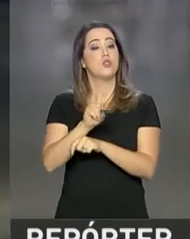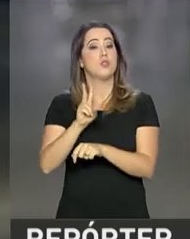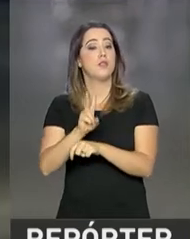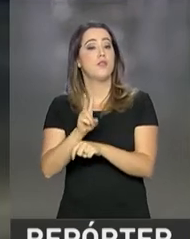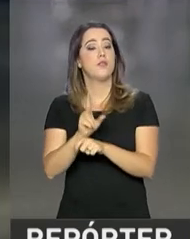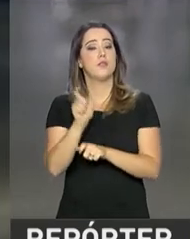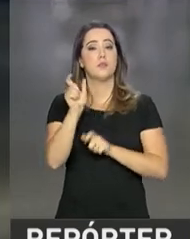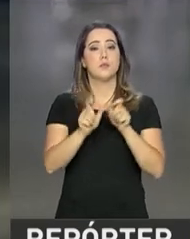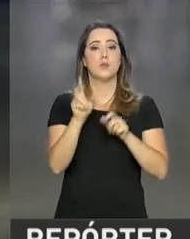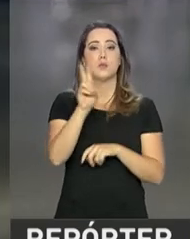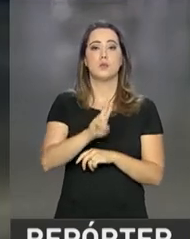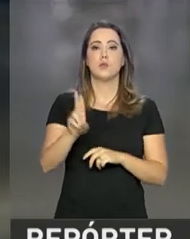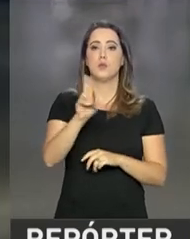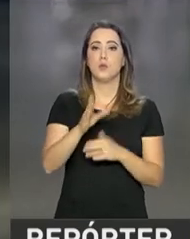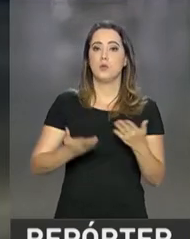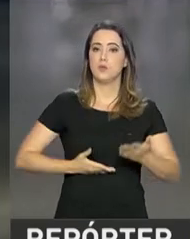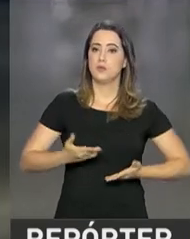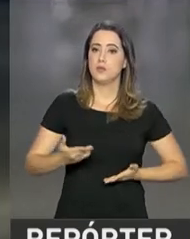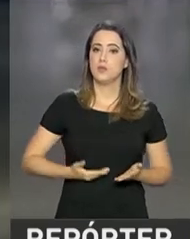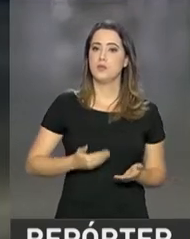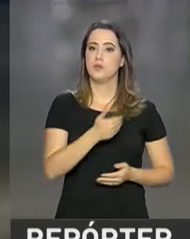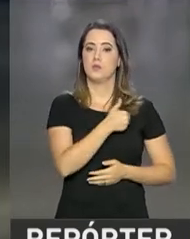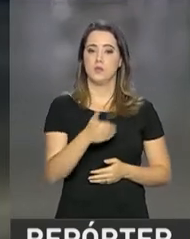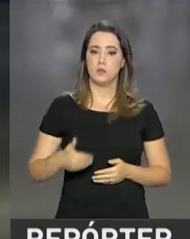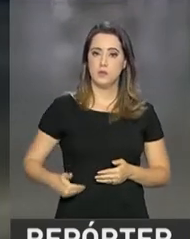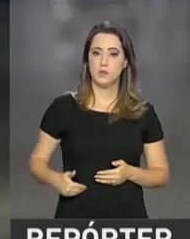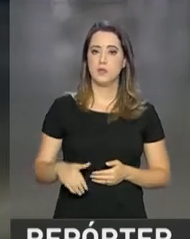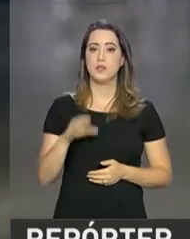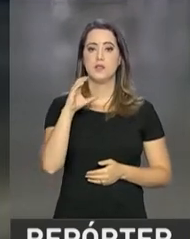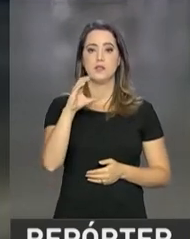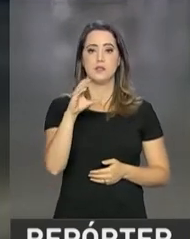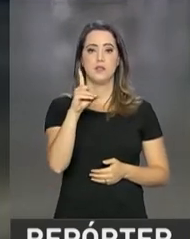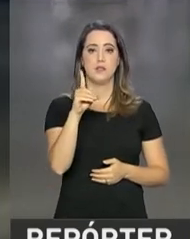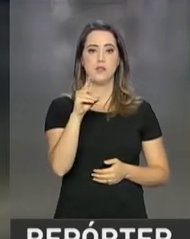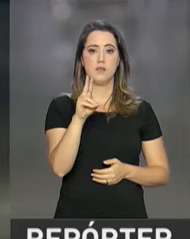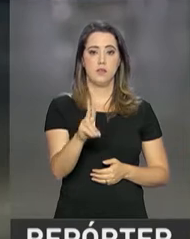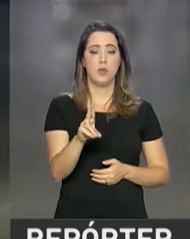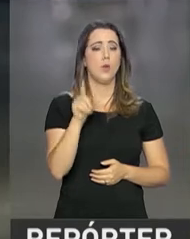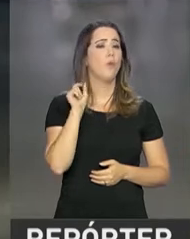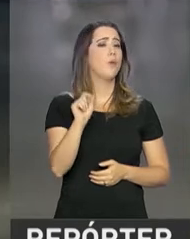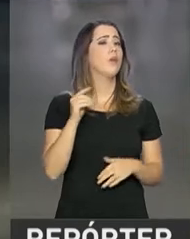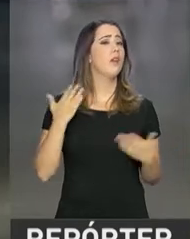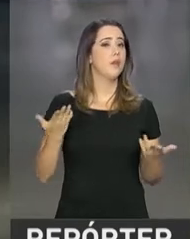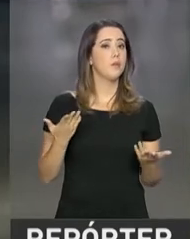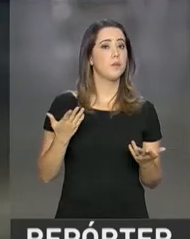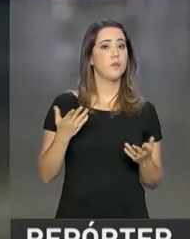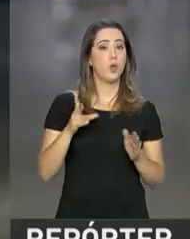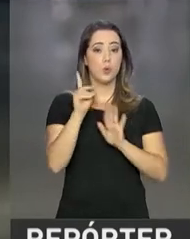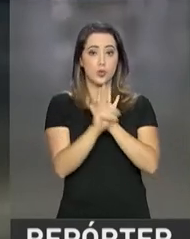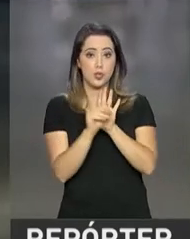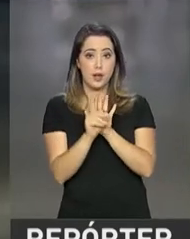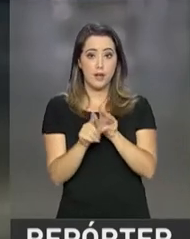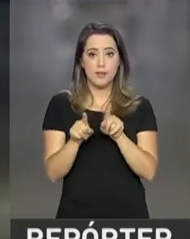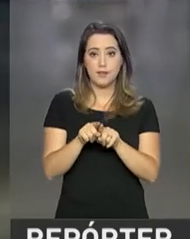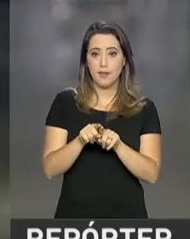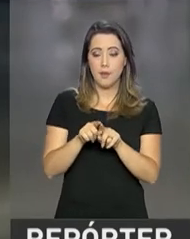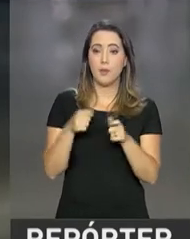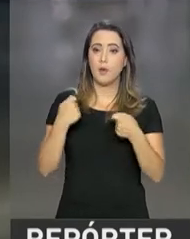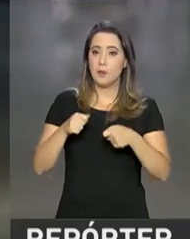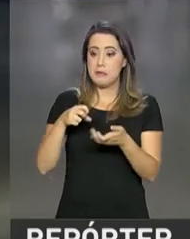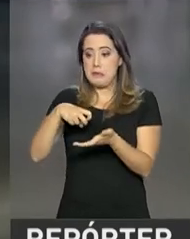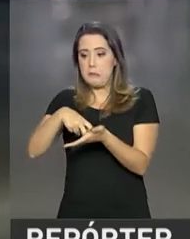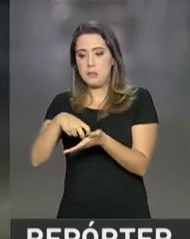usuário do serviço público o chamado cedeu este código trata dos direitos e deveres dos cidadãos mas também